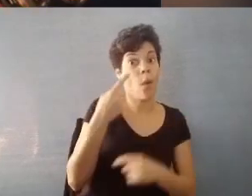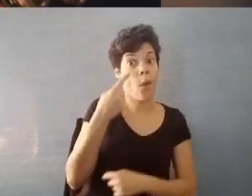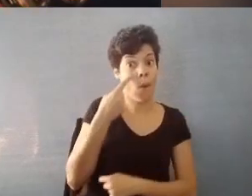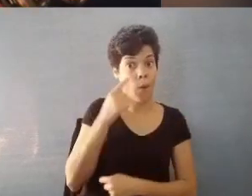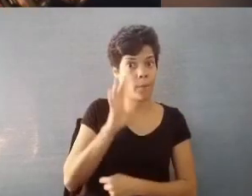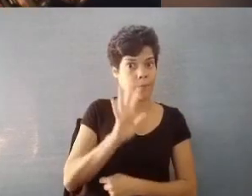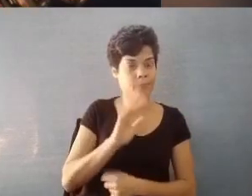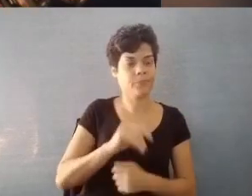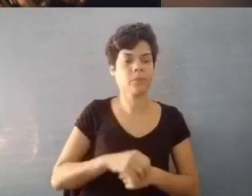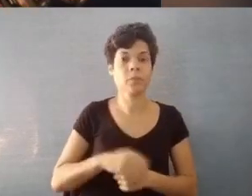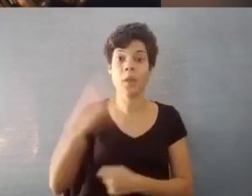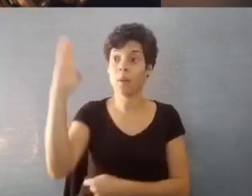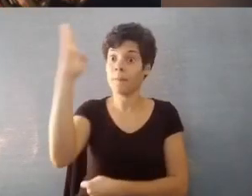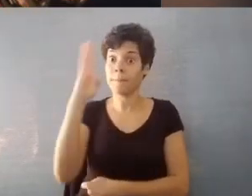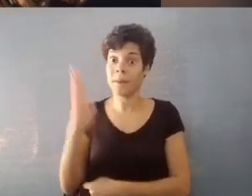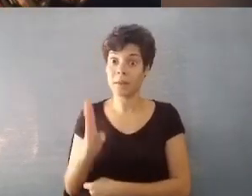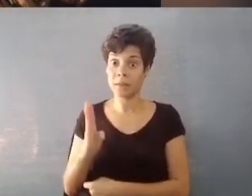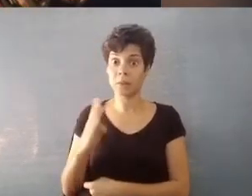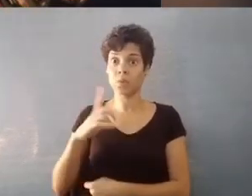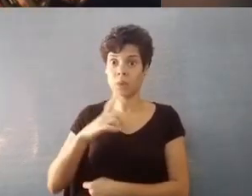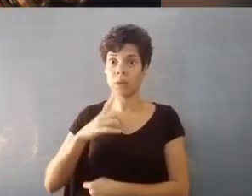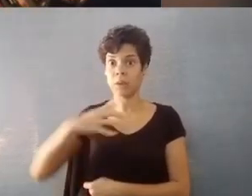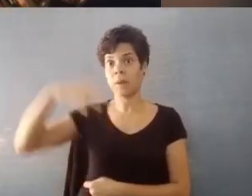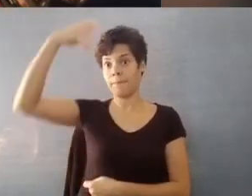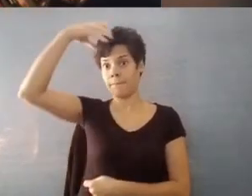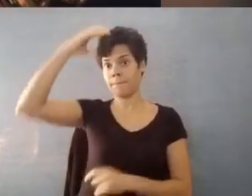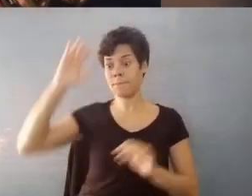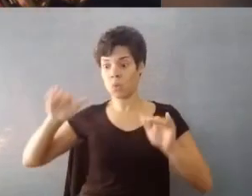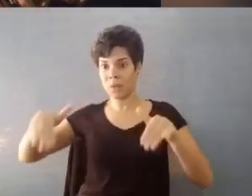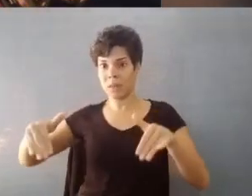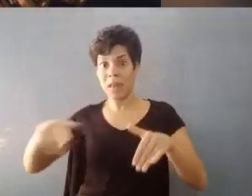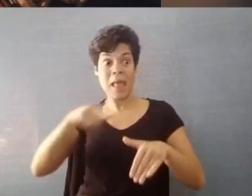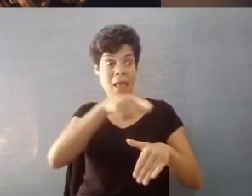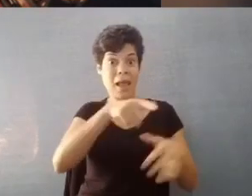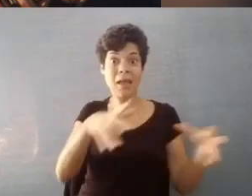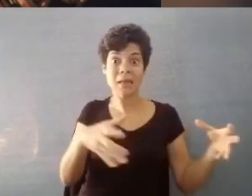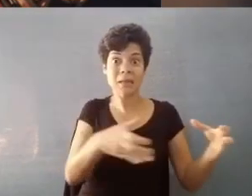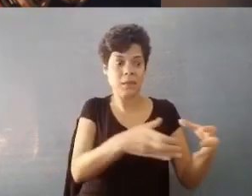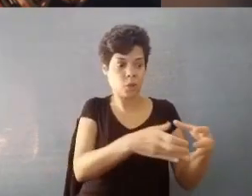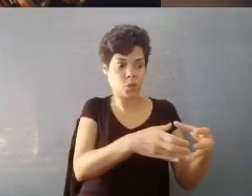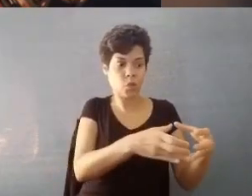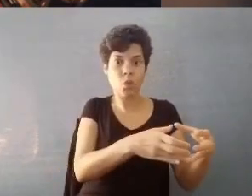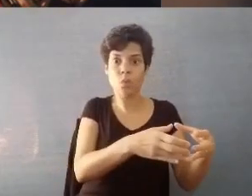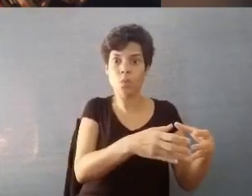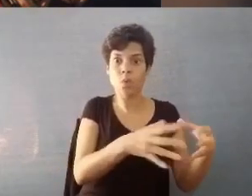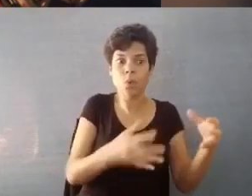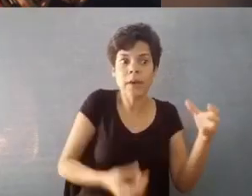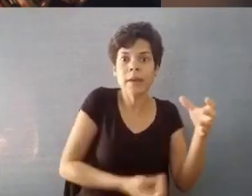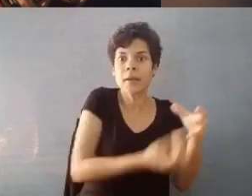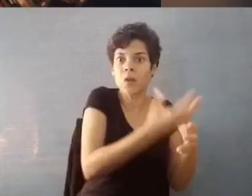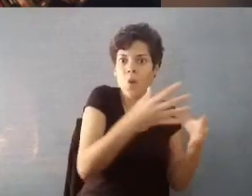monarquia e fundaram um partido favorável à República.